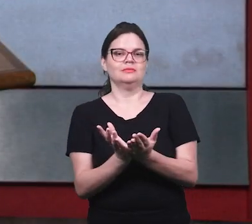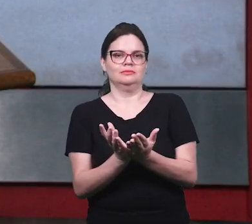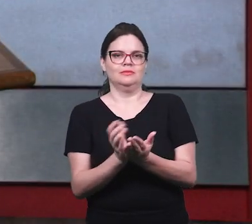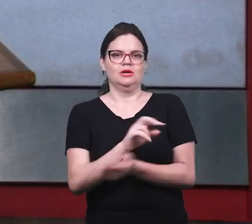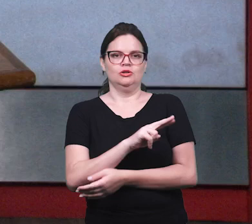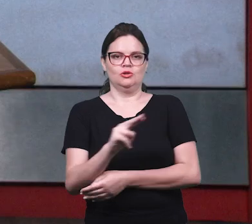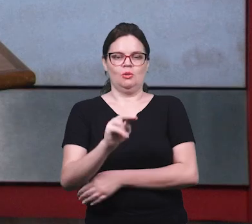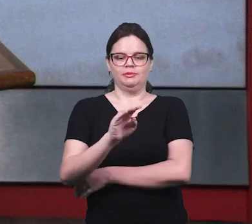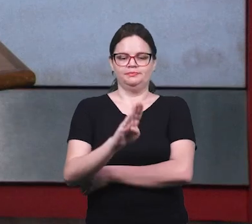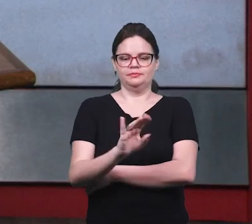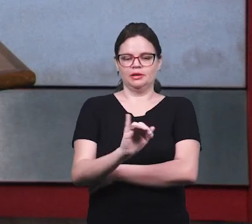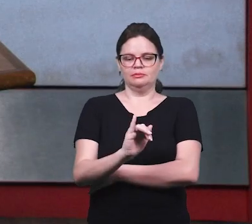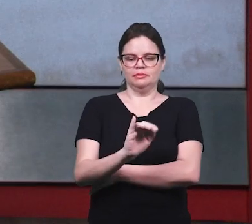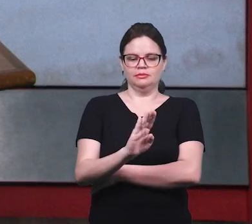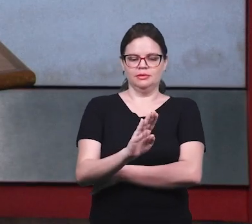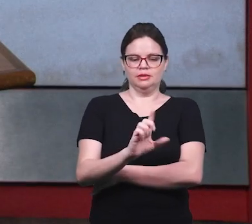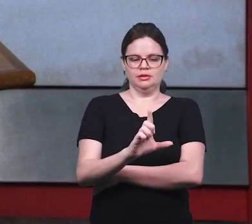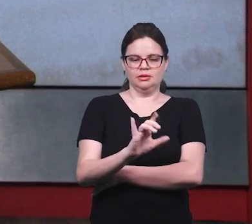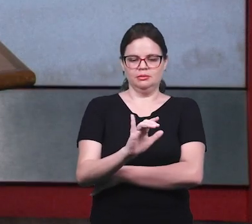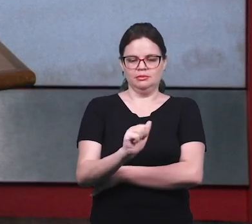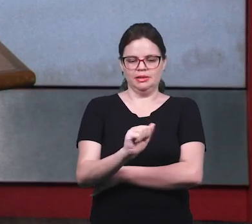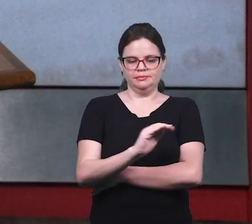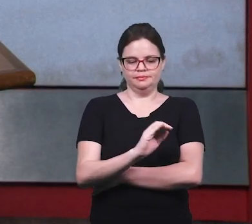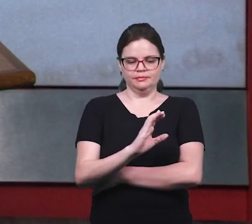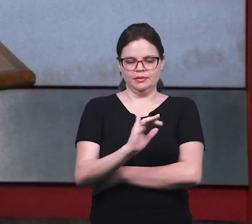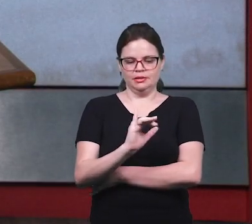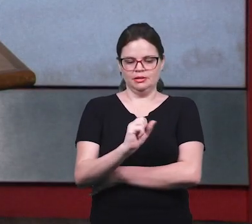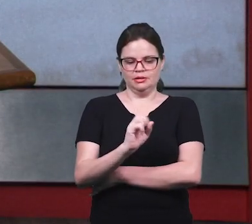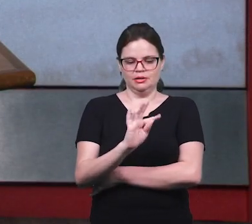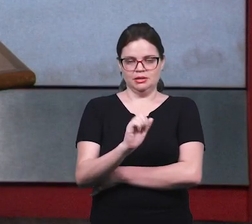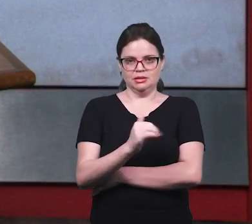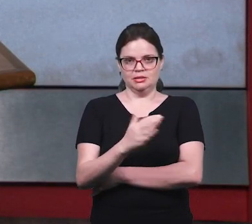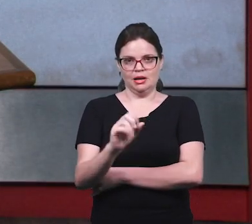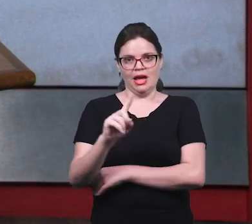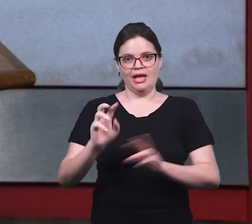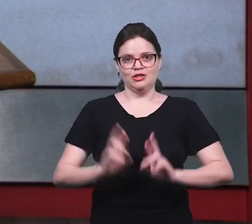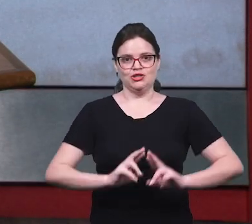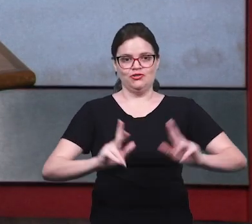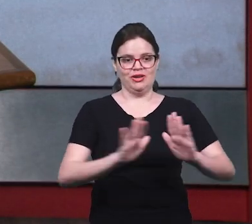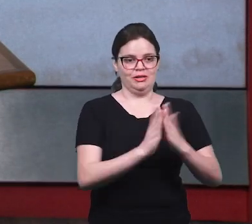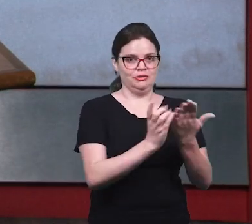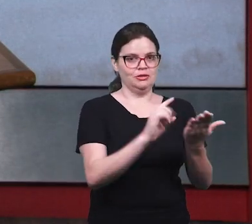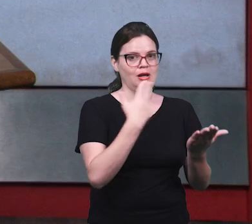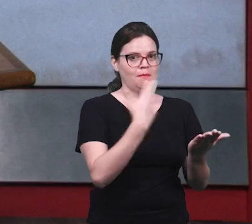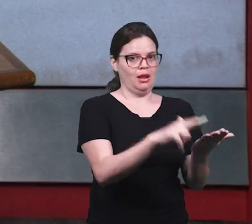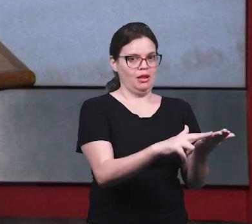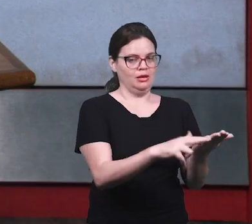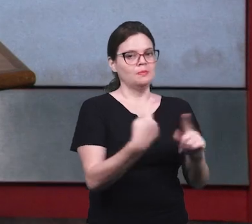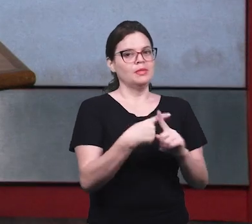A Bíblia cristã é um pouco diferente da Bíblia hebraica. Os israelitas chamam suas